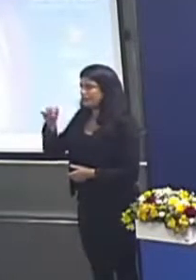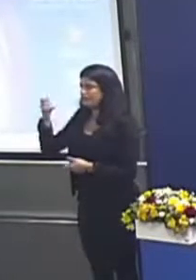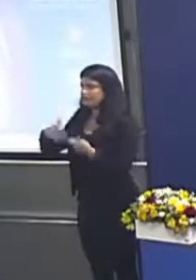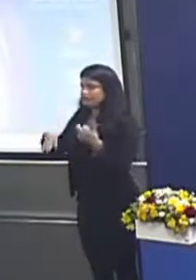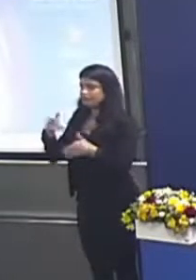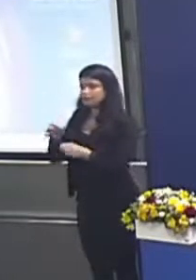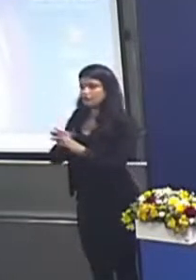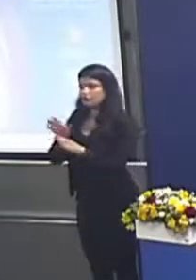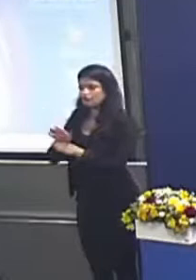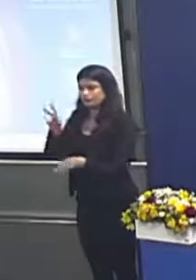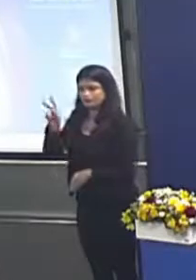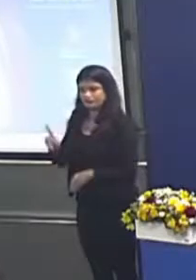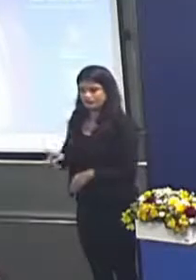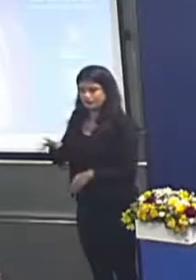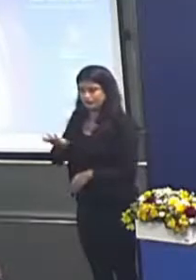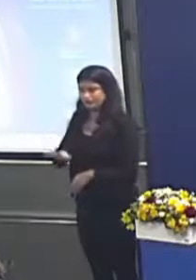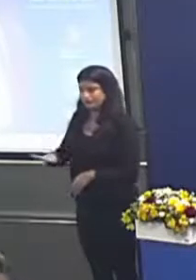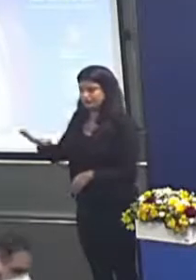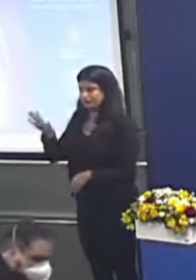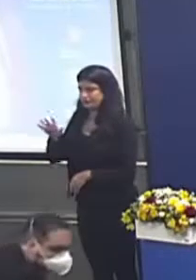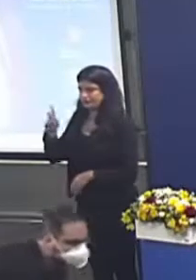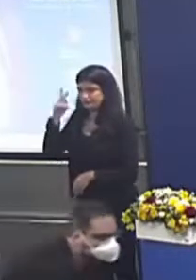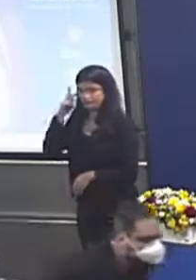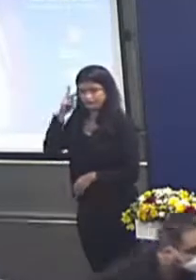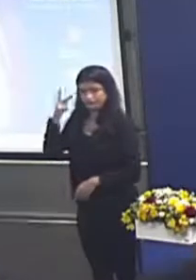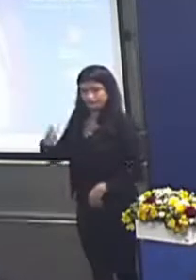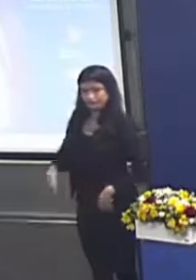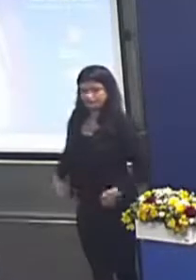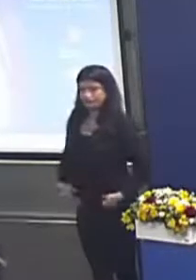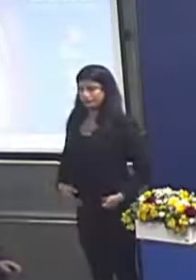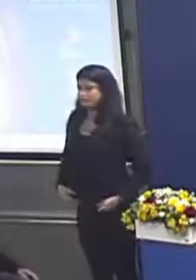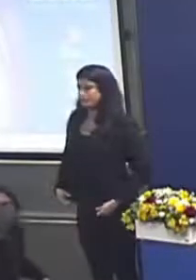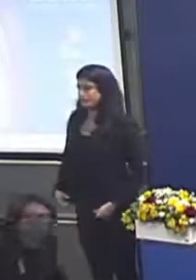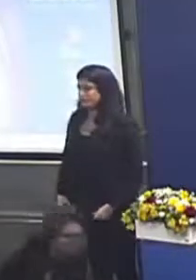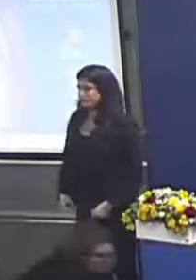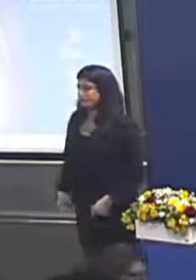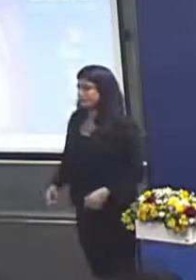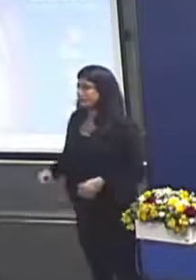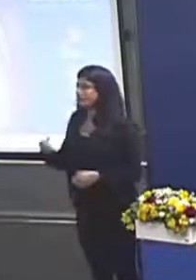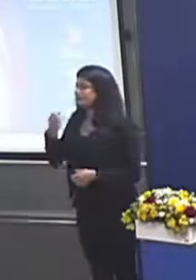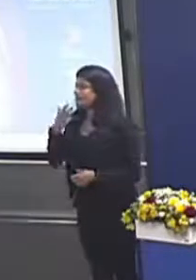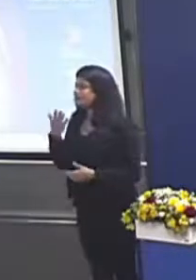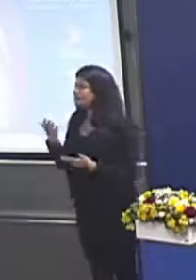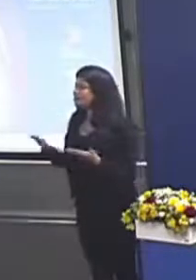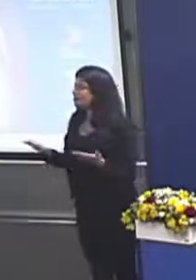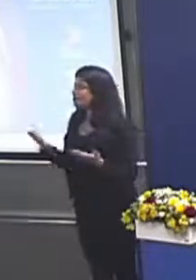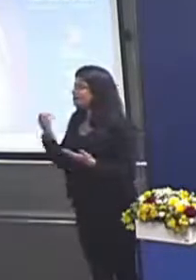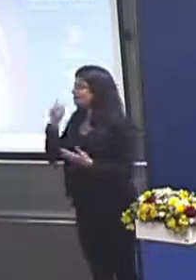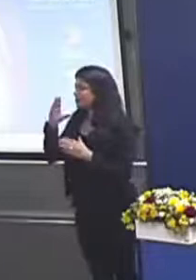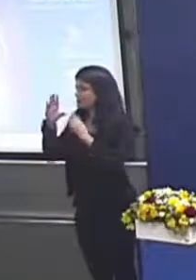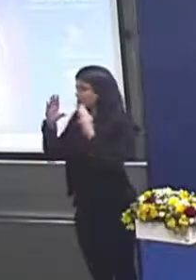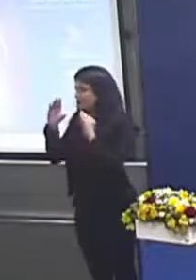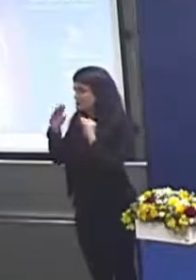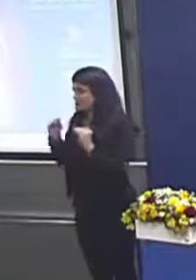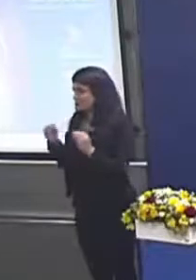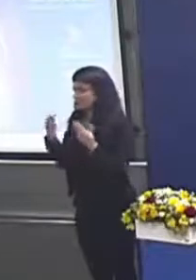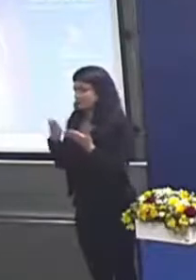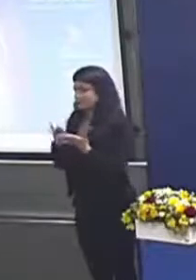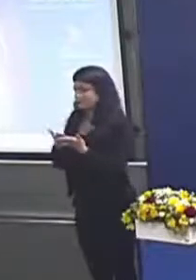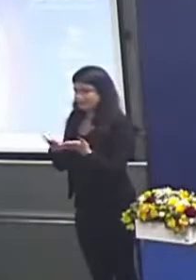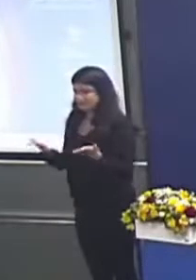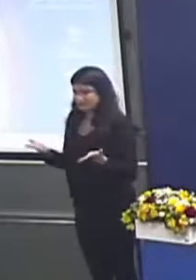conselheira presidenta do Conselho Regional de São Paulo. Bom, gente, boa noite a todas, todos